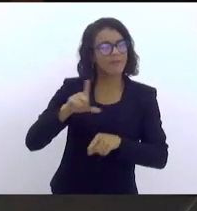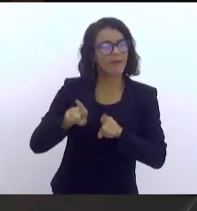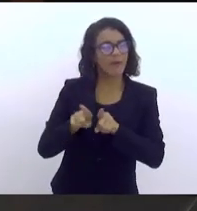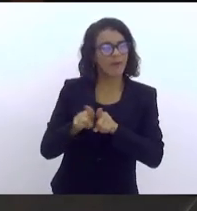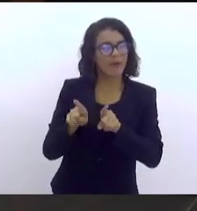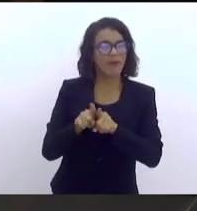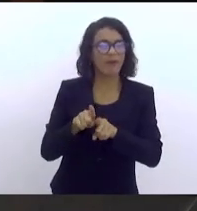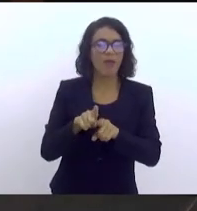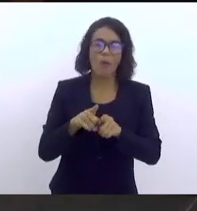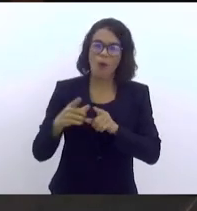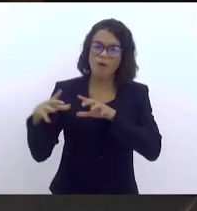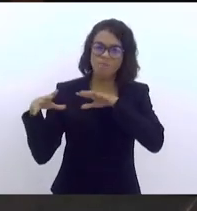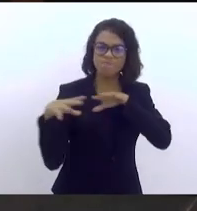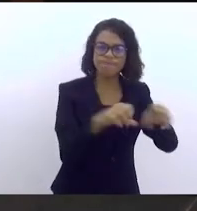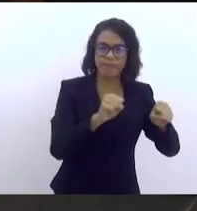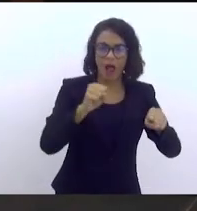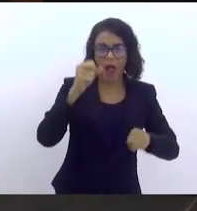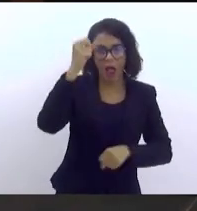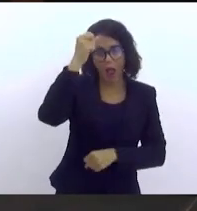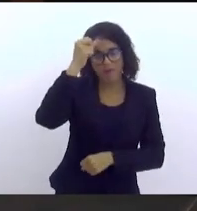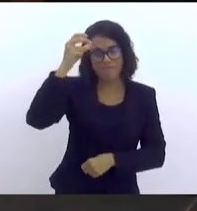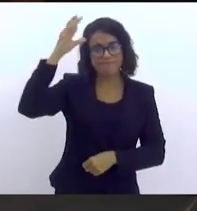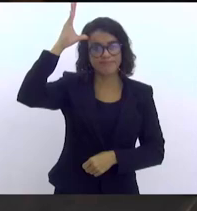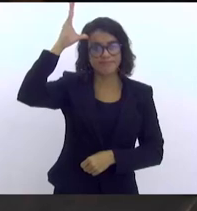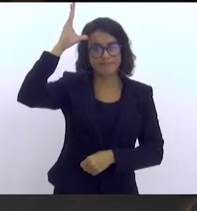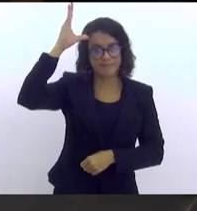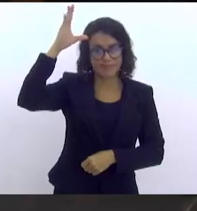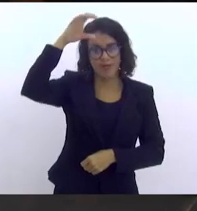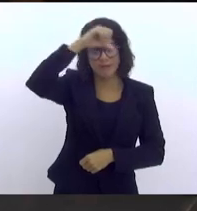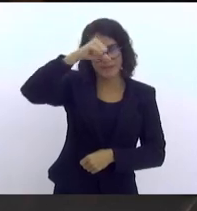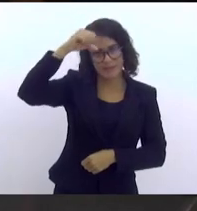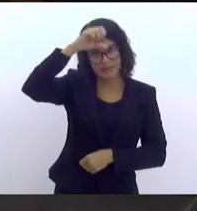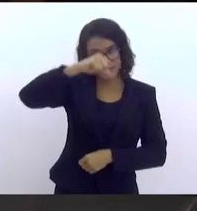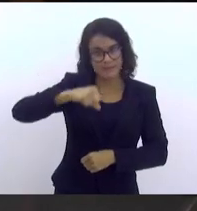ataque ao saber e aos seus representantes